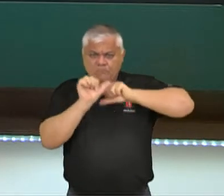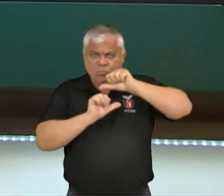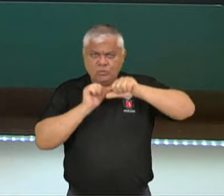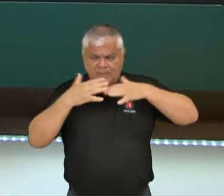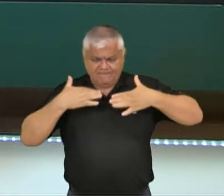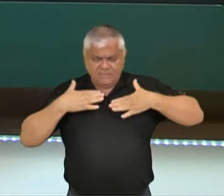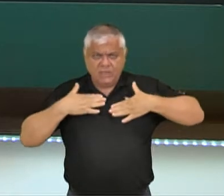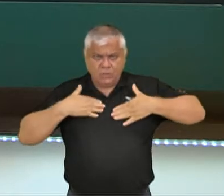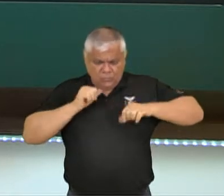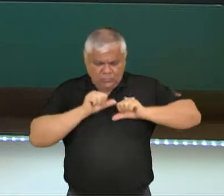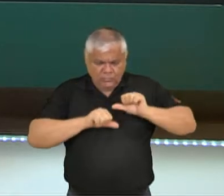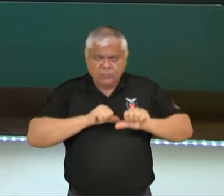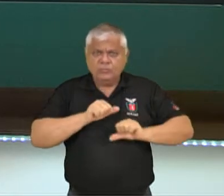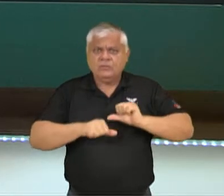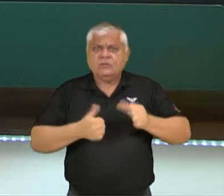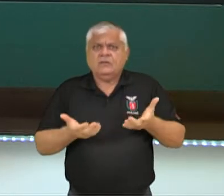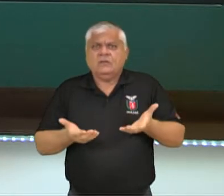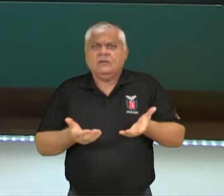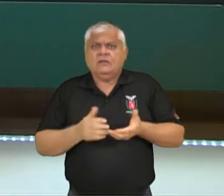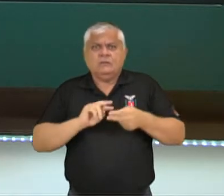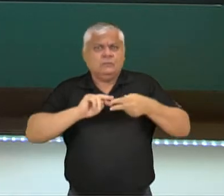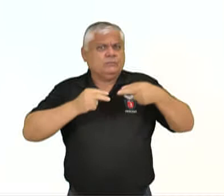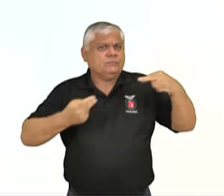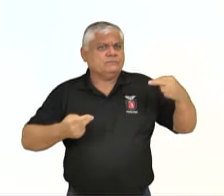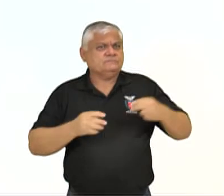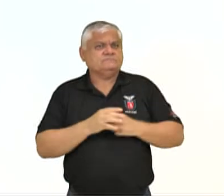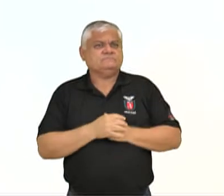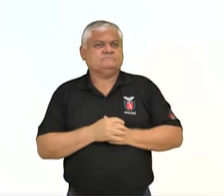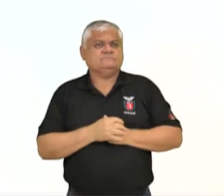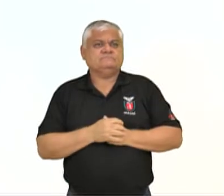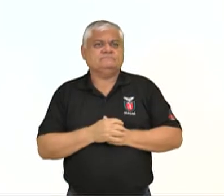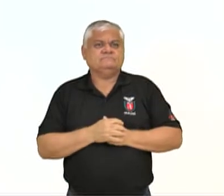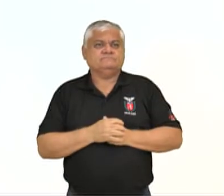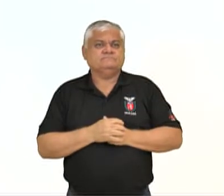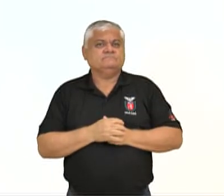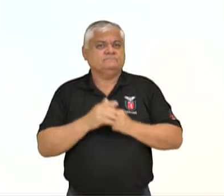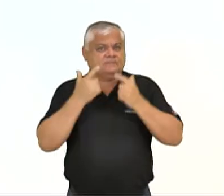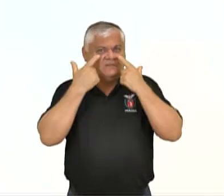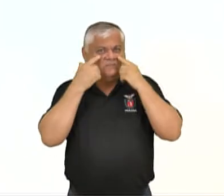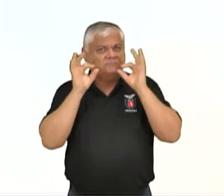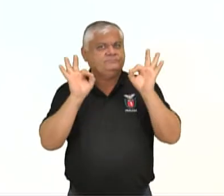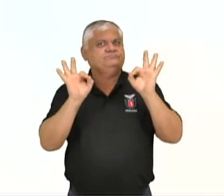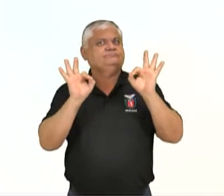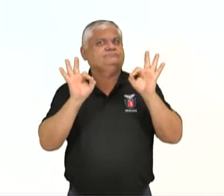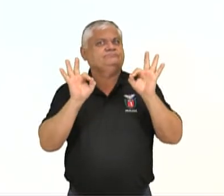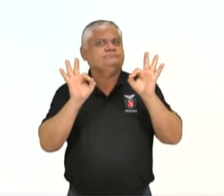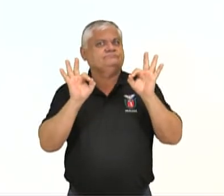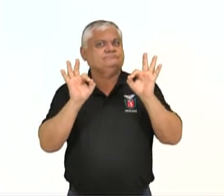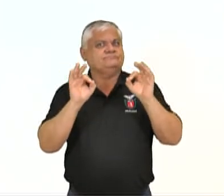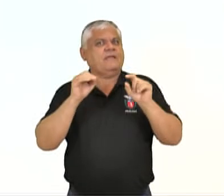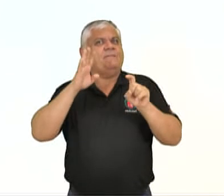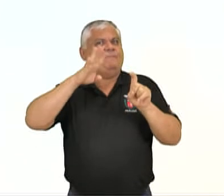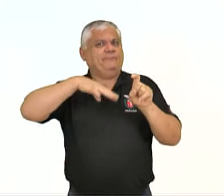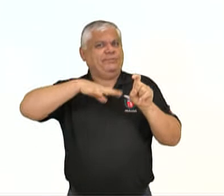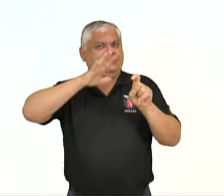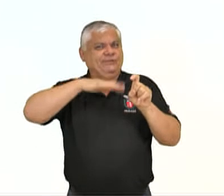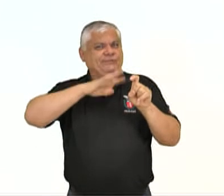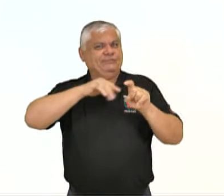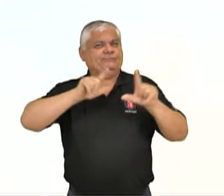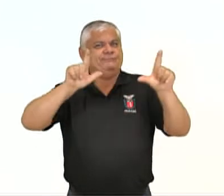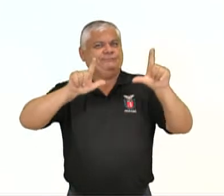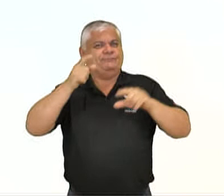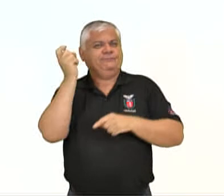no meu material genético? Vamos ver? Fiquem ligados então aos mitos da mídia. Isso não